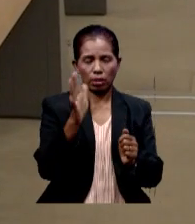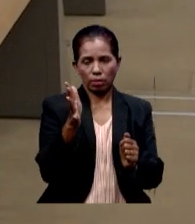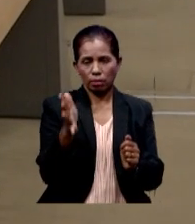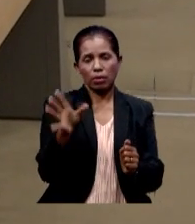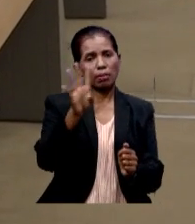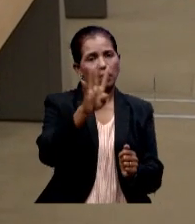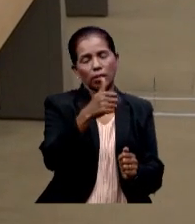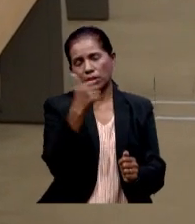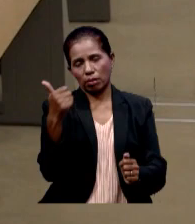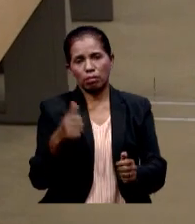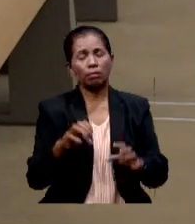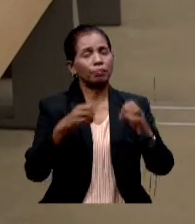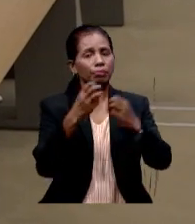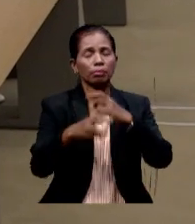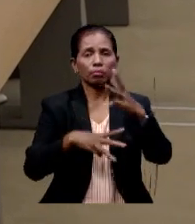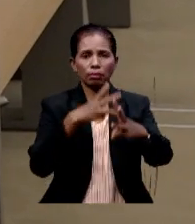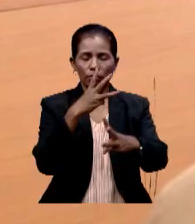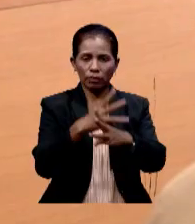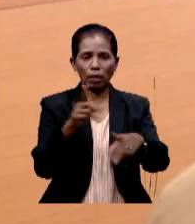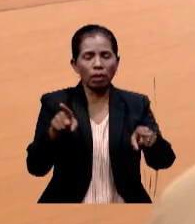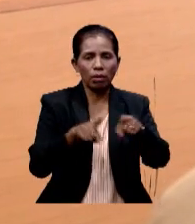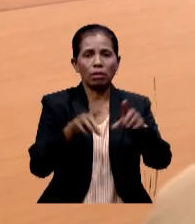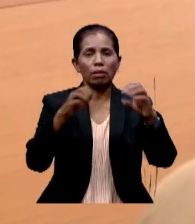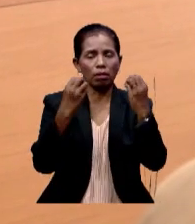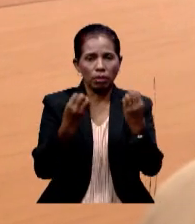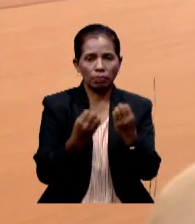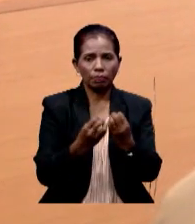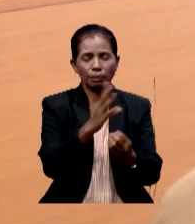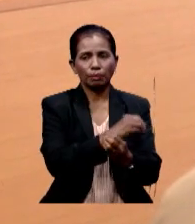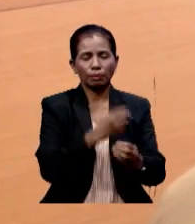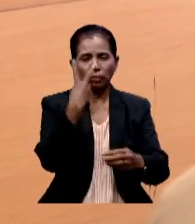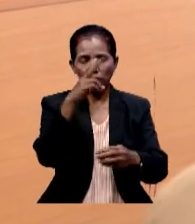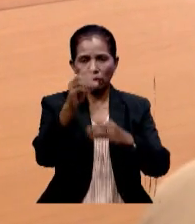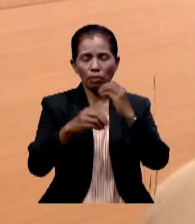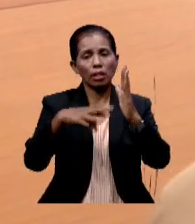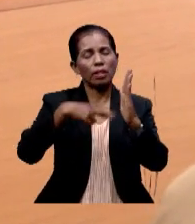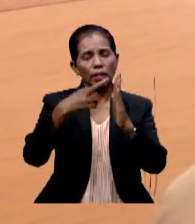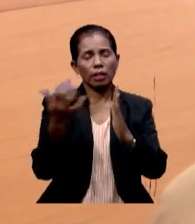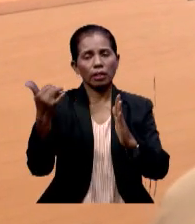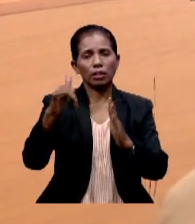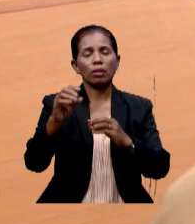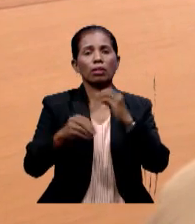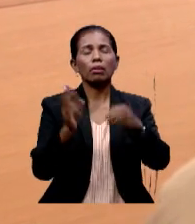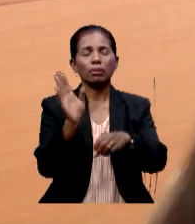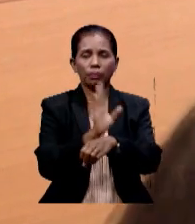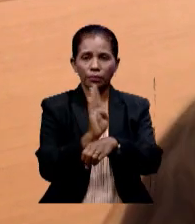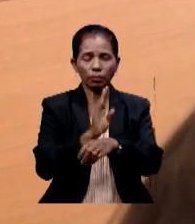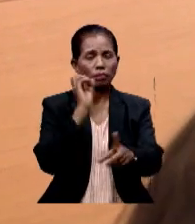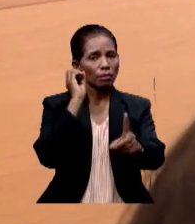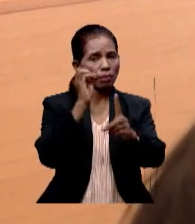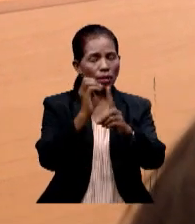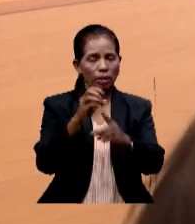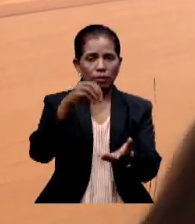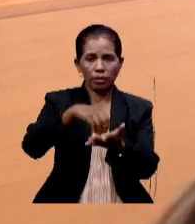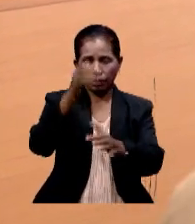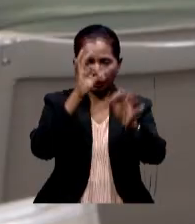Sirselo. Organizasaun Mundial Komérsiu nudar organizasaun nebe trata kona ba regra sira Komérsiu nian objetivo hode